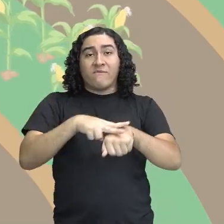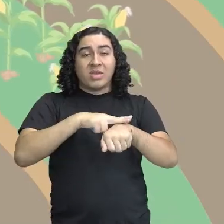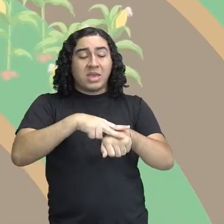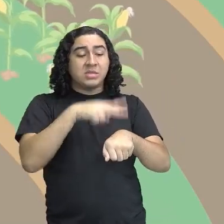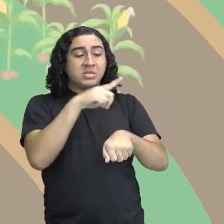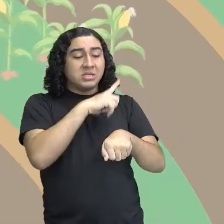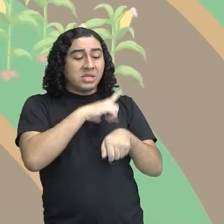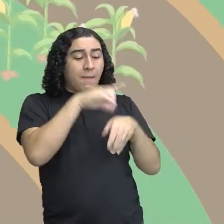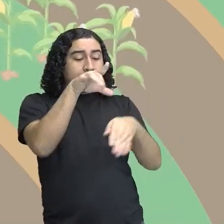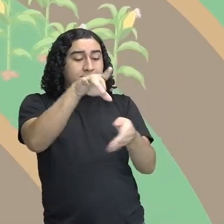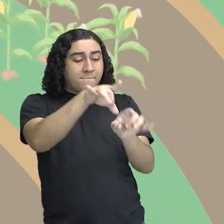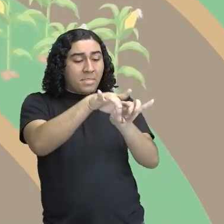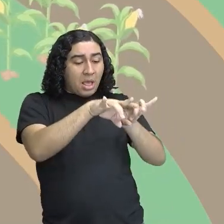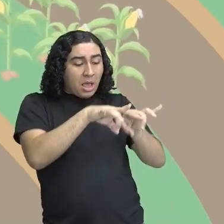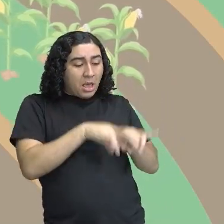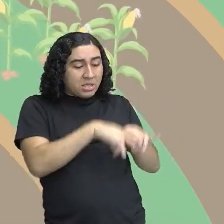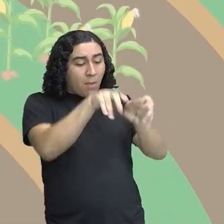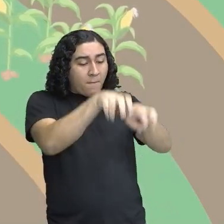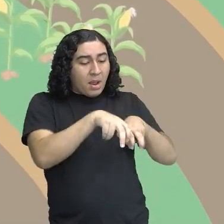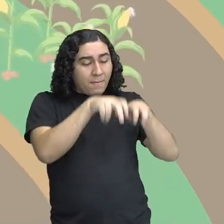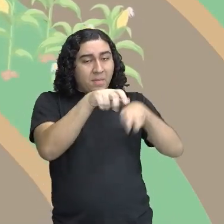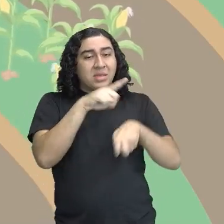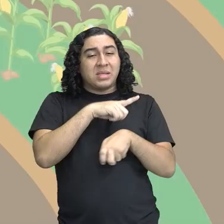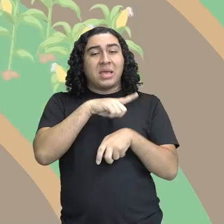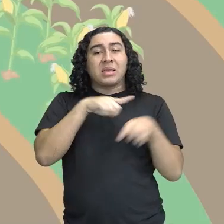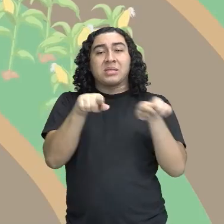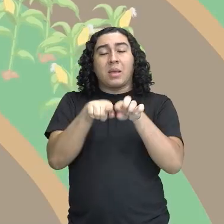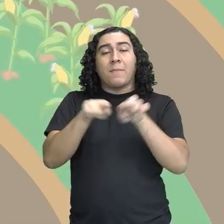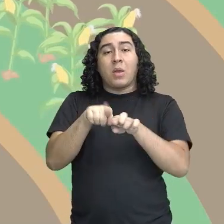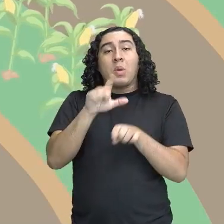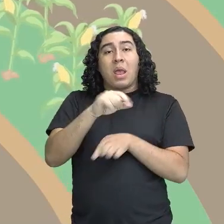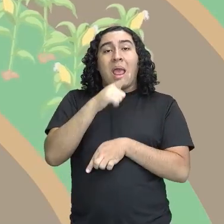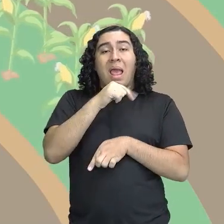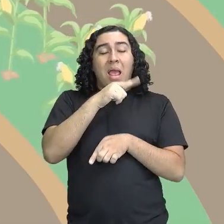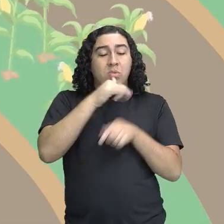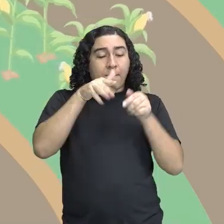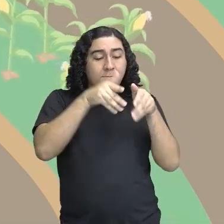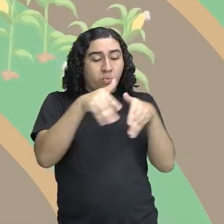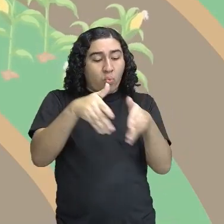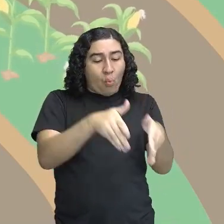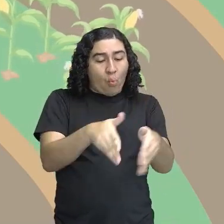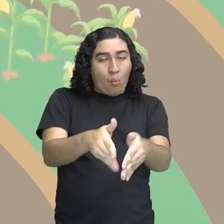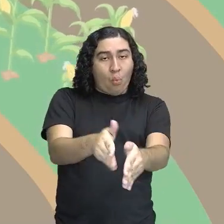de irrigação, professor, que vai uniformizar